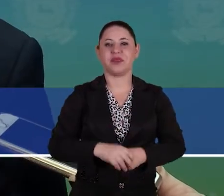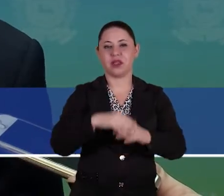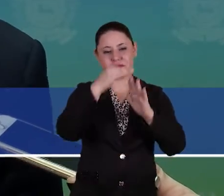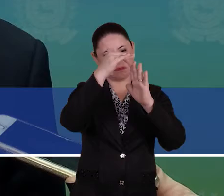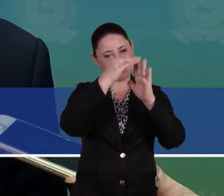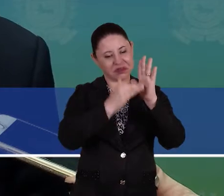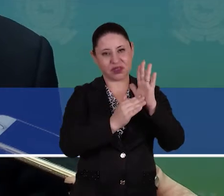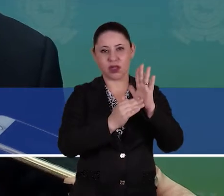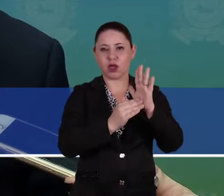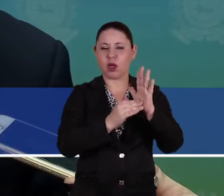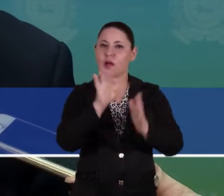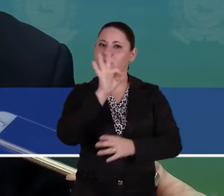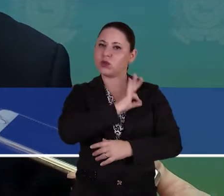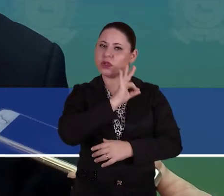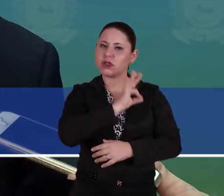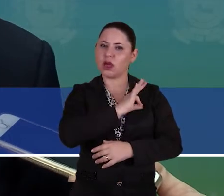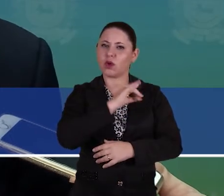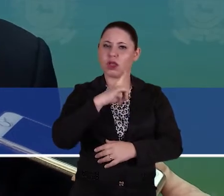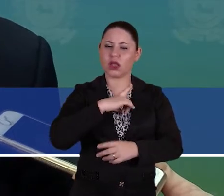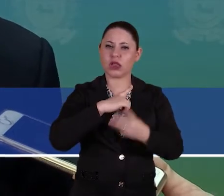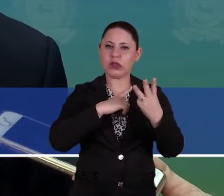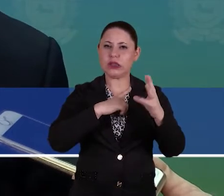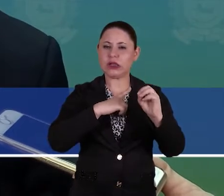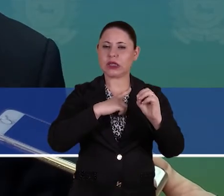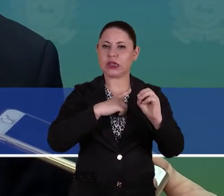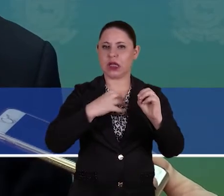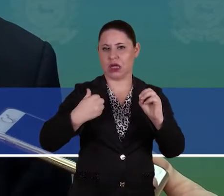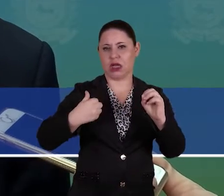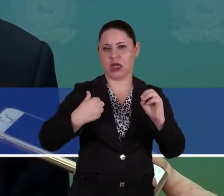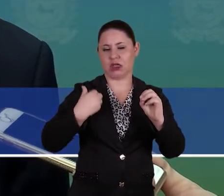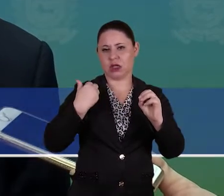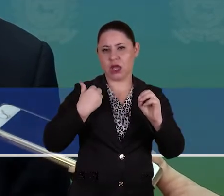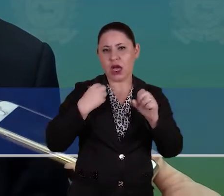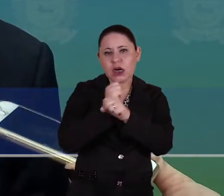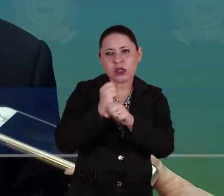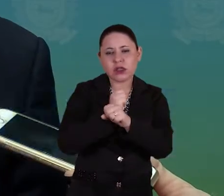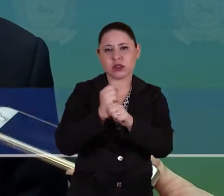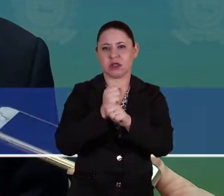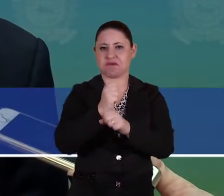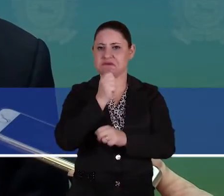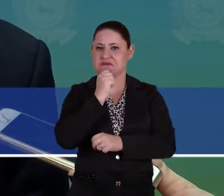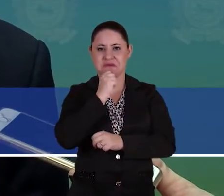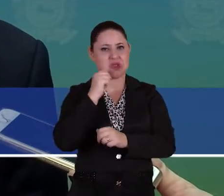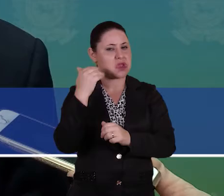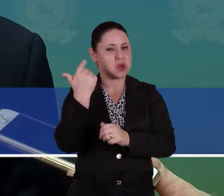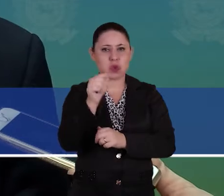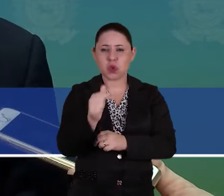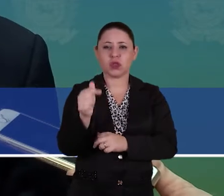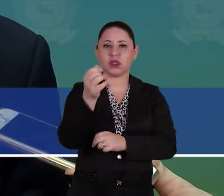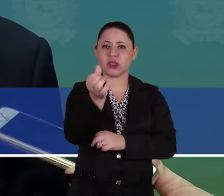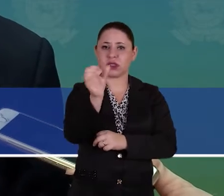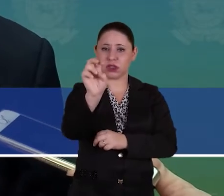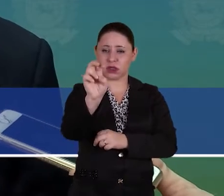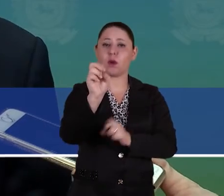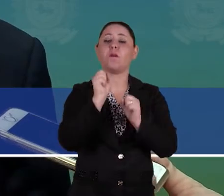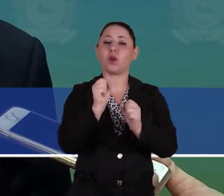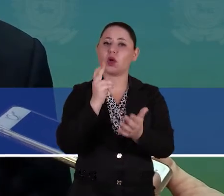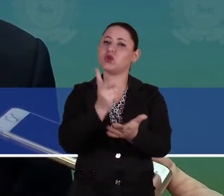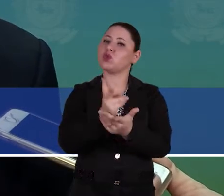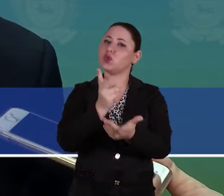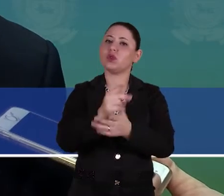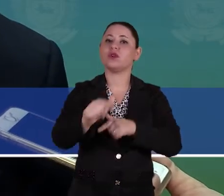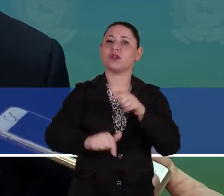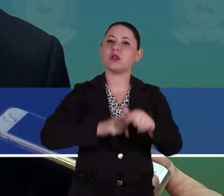dessa matéria, o policial que uma vez completa 30 anos e ele não tem ainda os 65 anos, ele pode